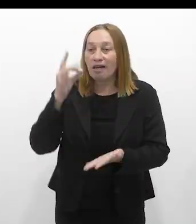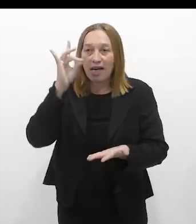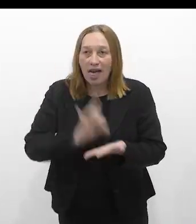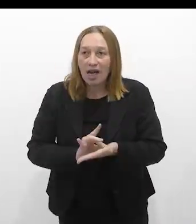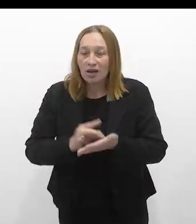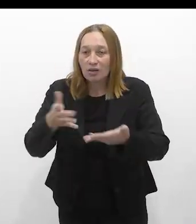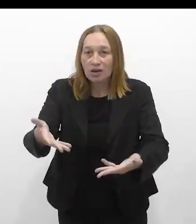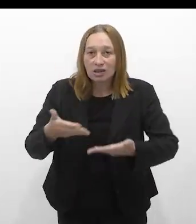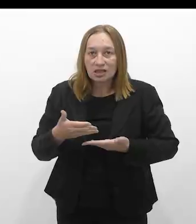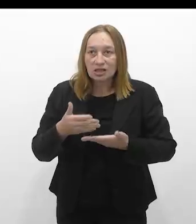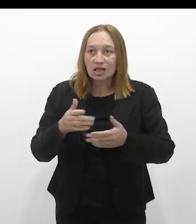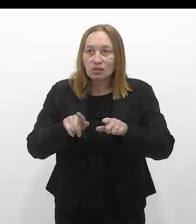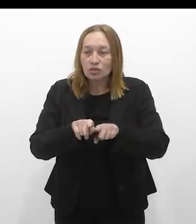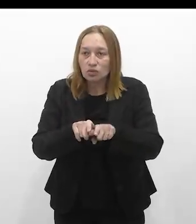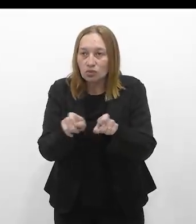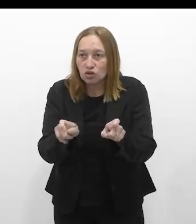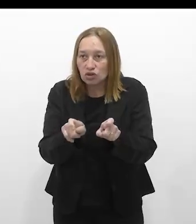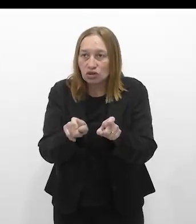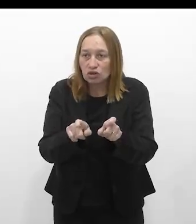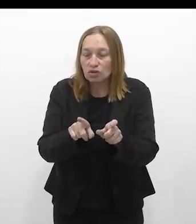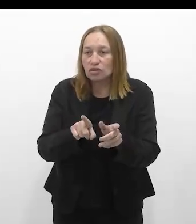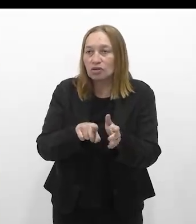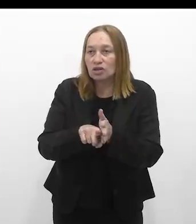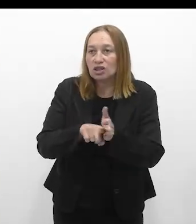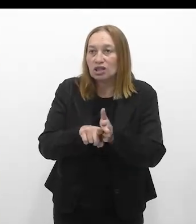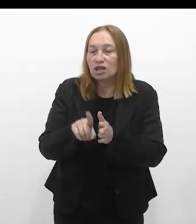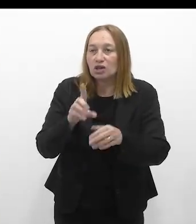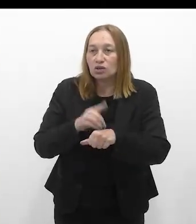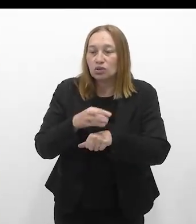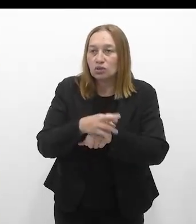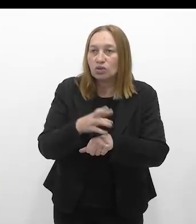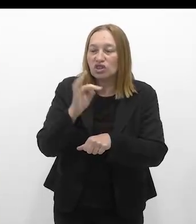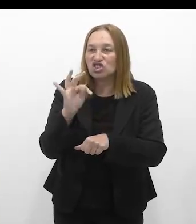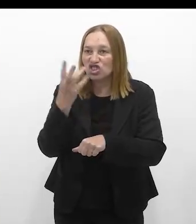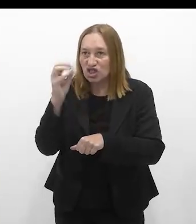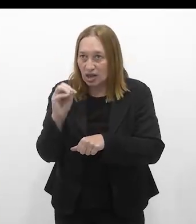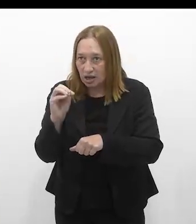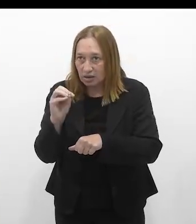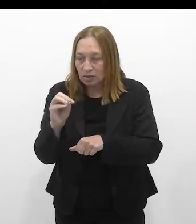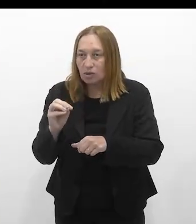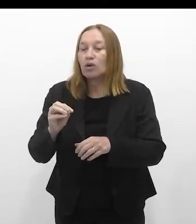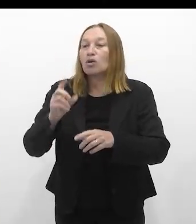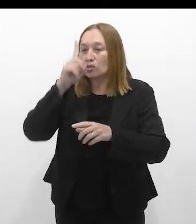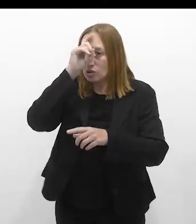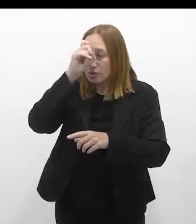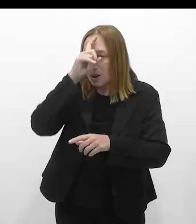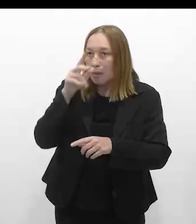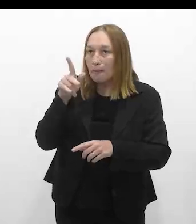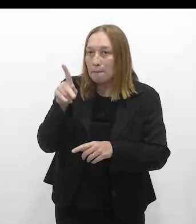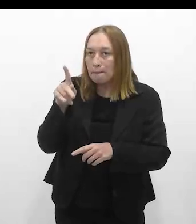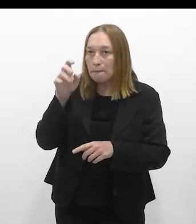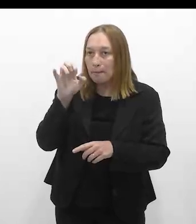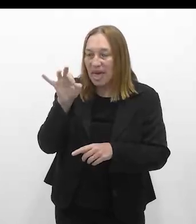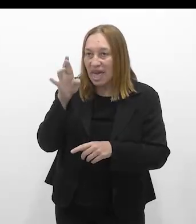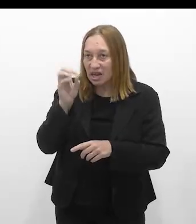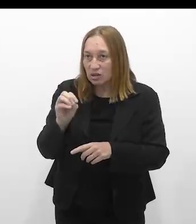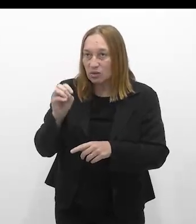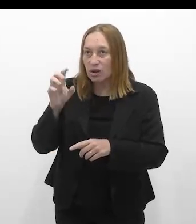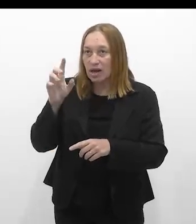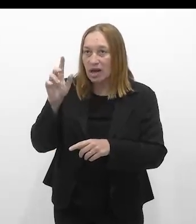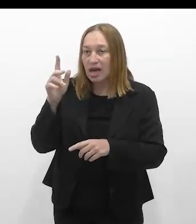eu recebo o ginecologista Dr. Tiago Dantas, do Hospital Pedro Ernesto, especialista